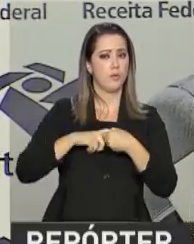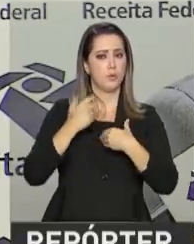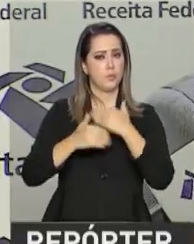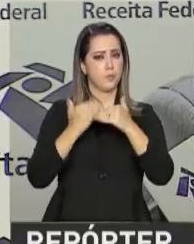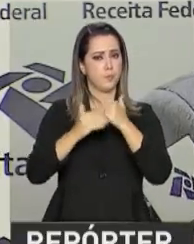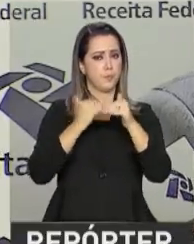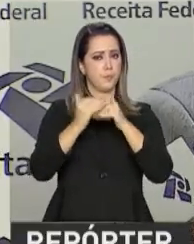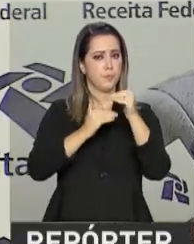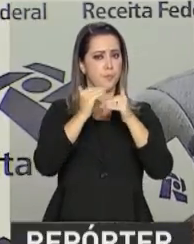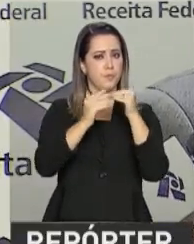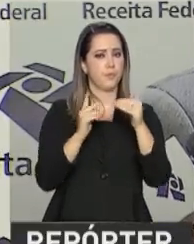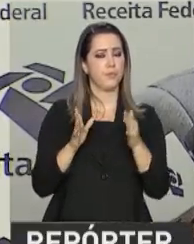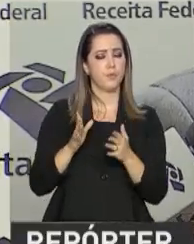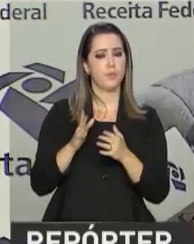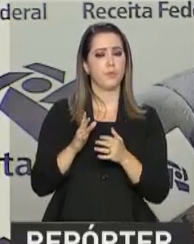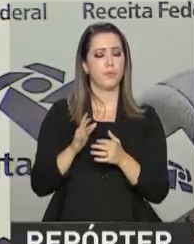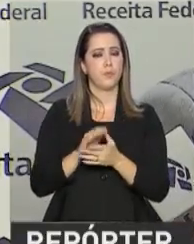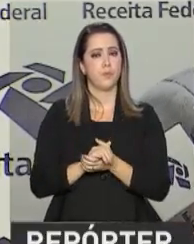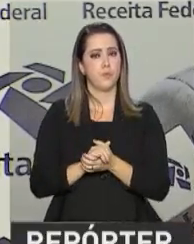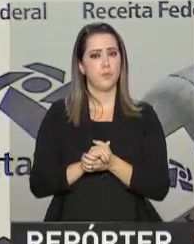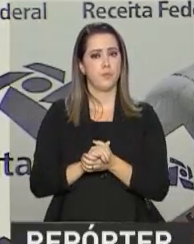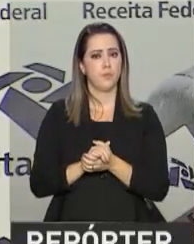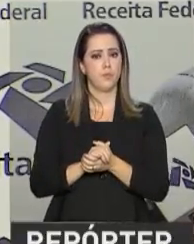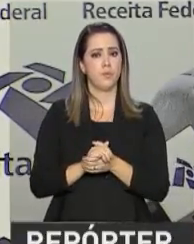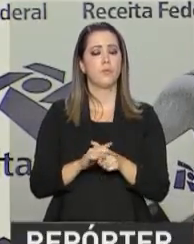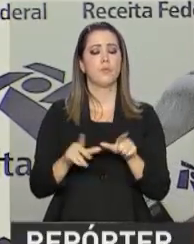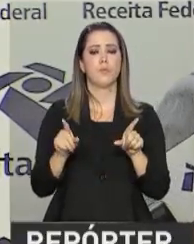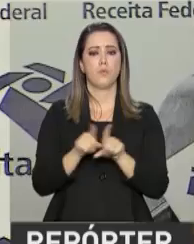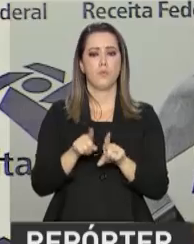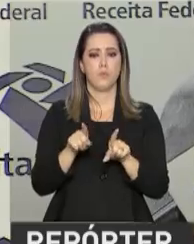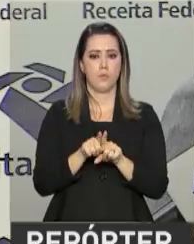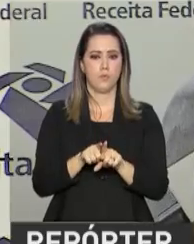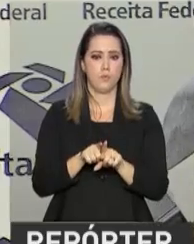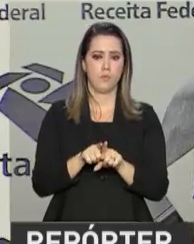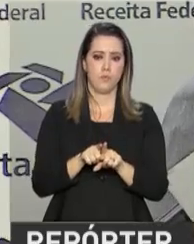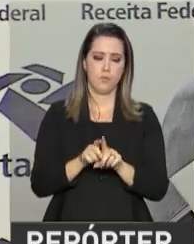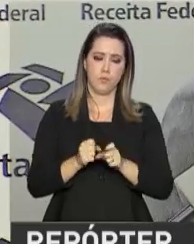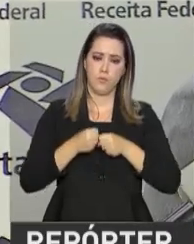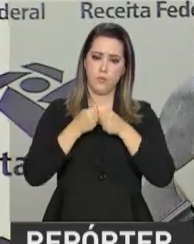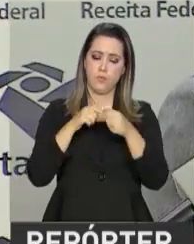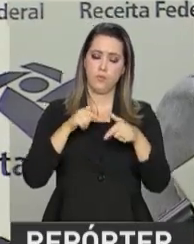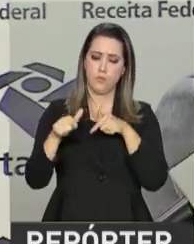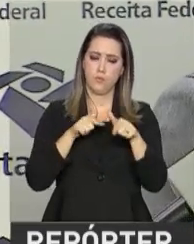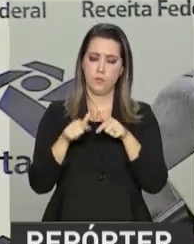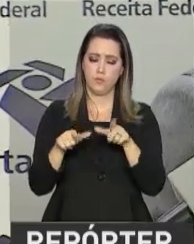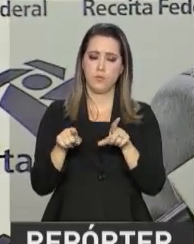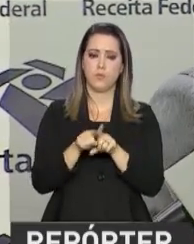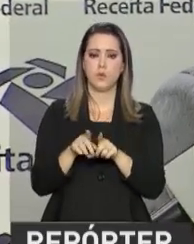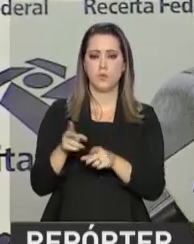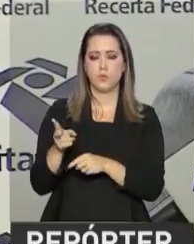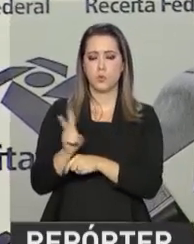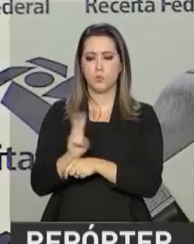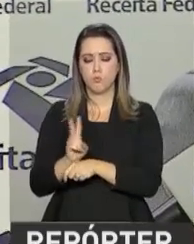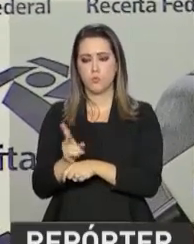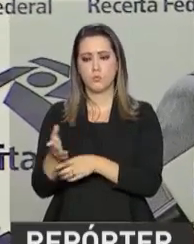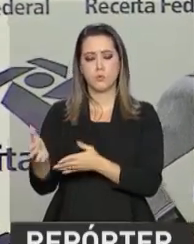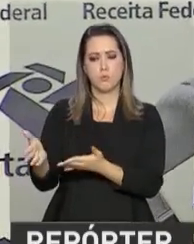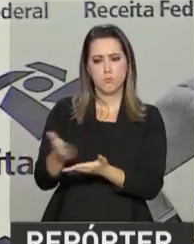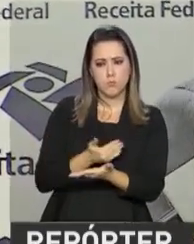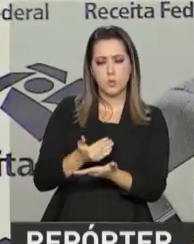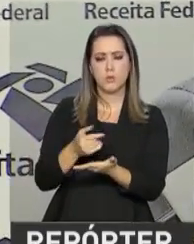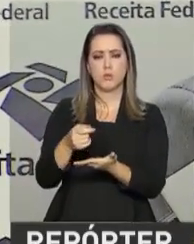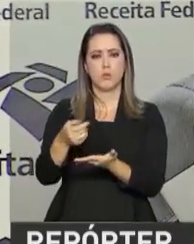uma retomada do ciclo econômico, e também o esforço da administração na cobrança das dívidas. Isso